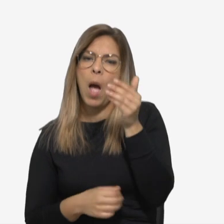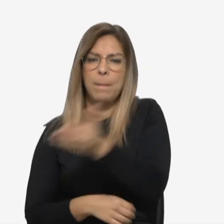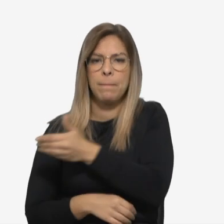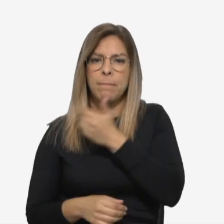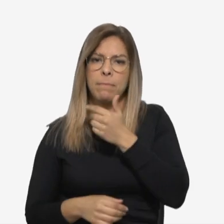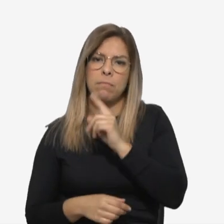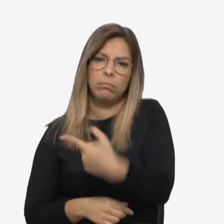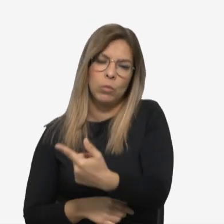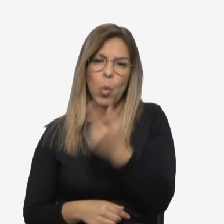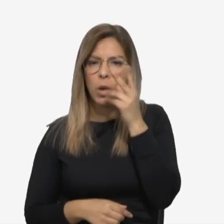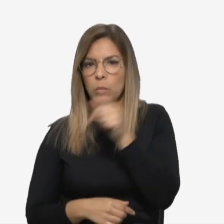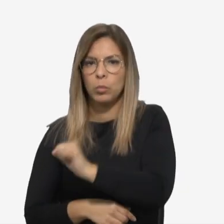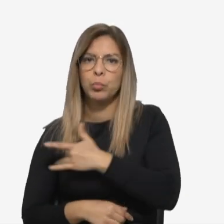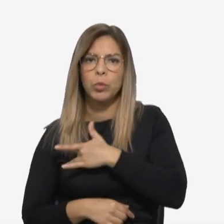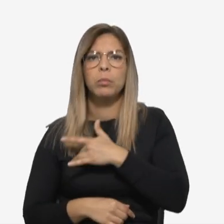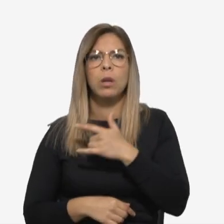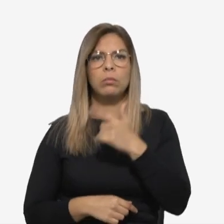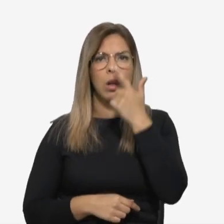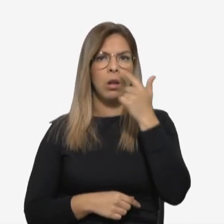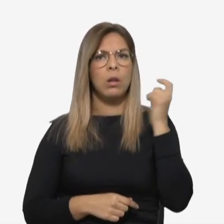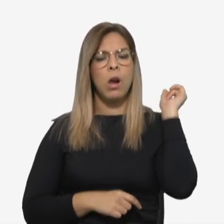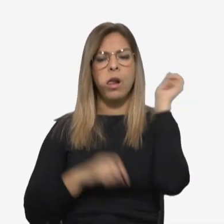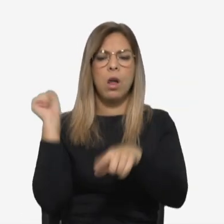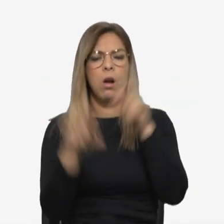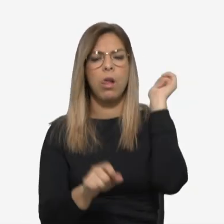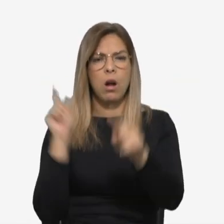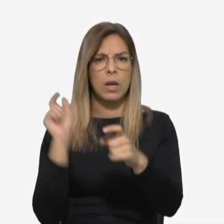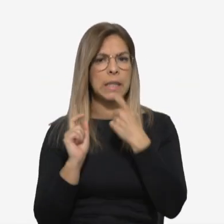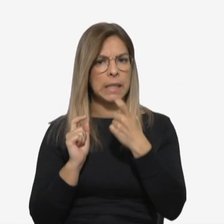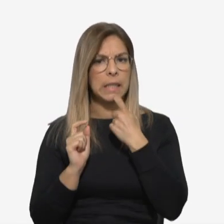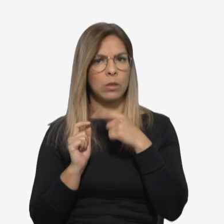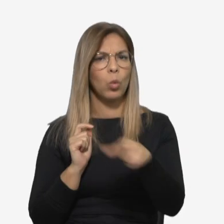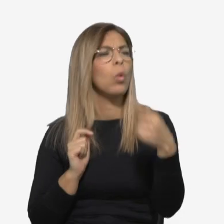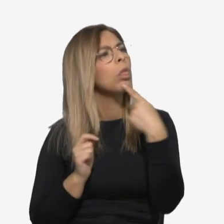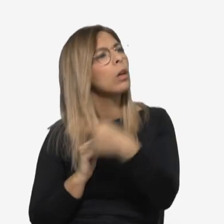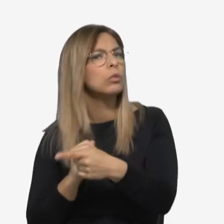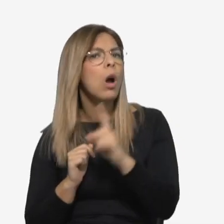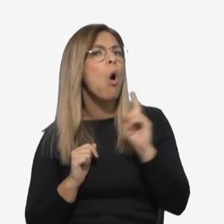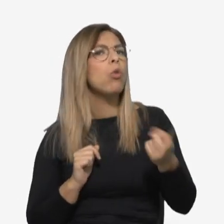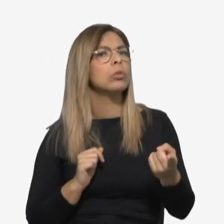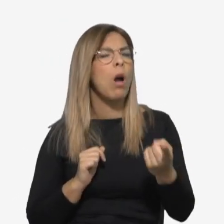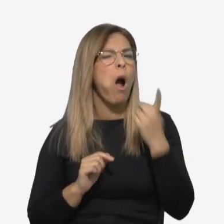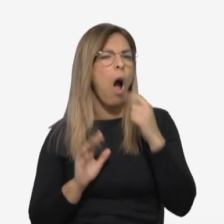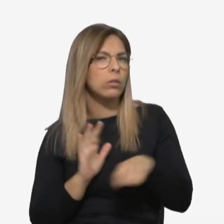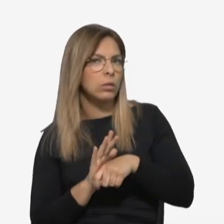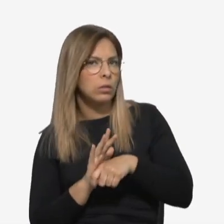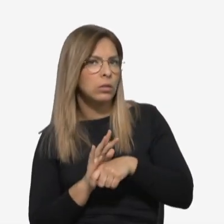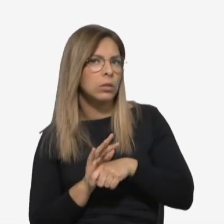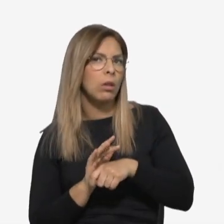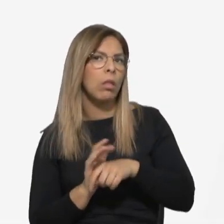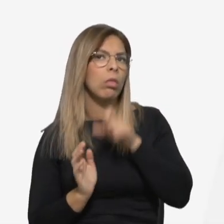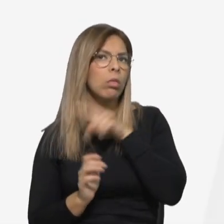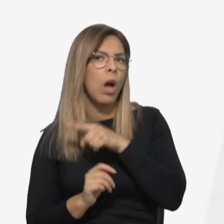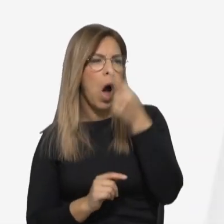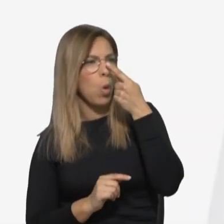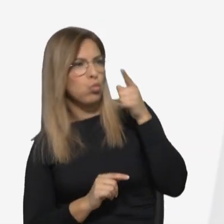mandou-nos apedrejar tais mulheres. Tu que dizes? Falavam assim para lhe armarem uma cilada e terem pretexto para o